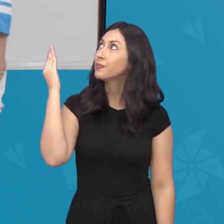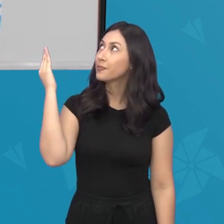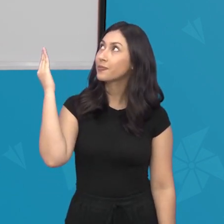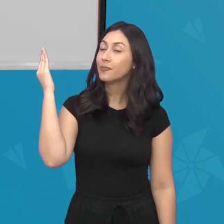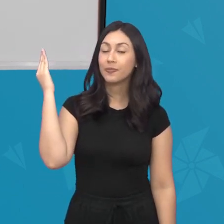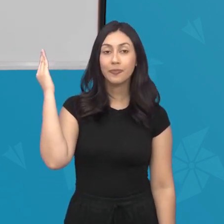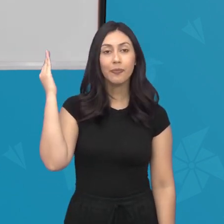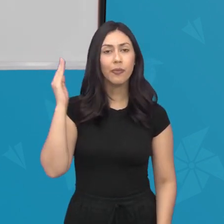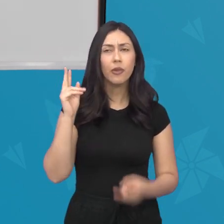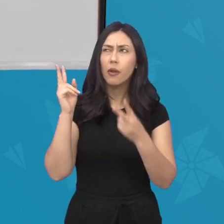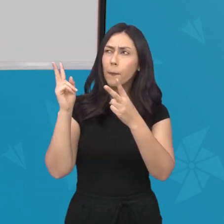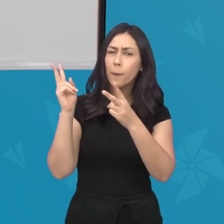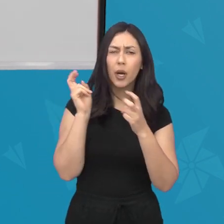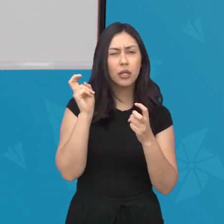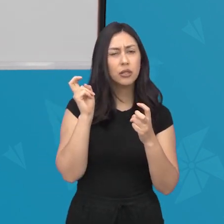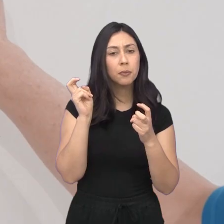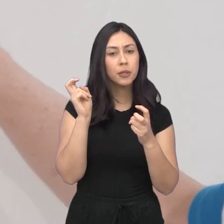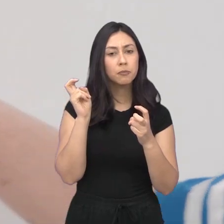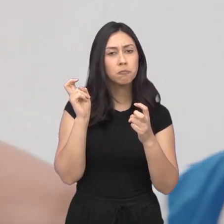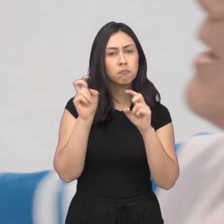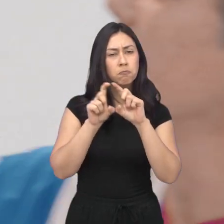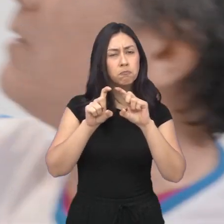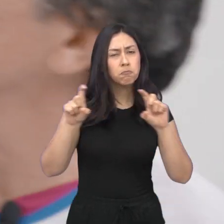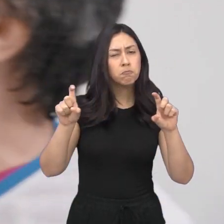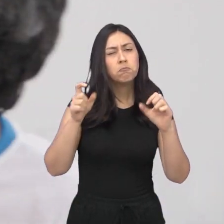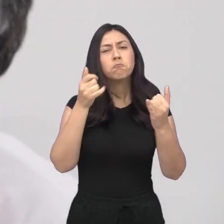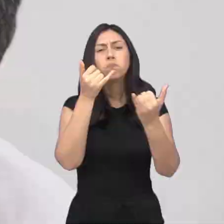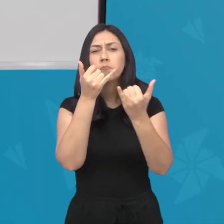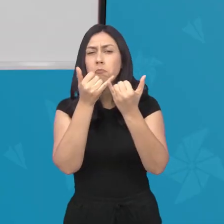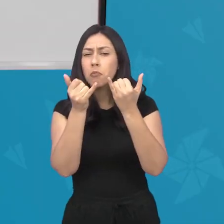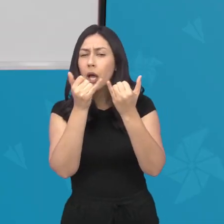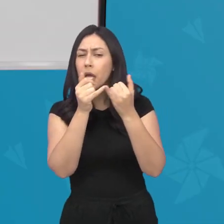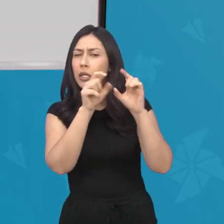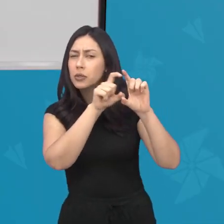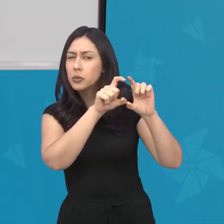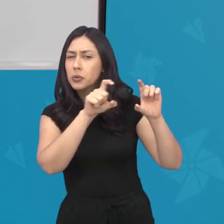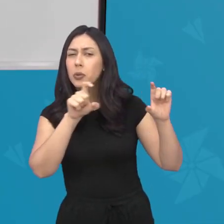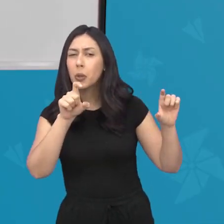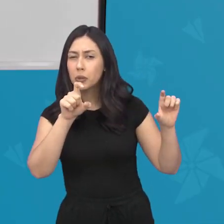Você pode notar que isso aqui é bem parecido com isso aqui.